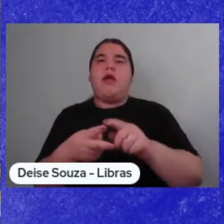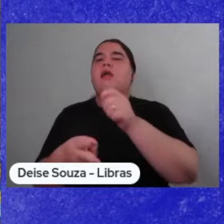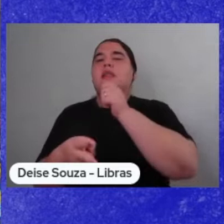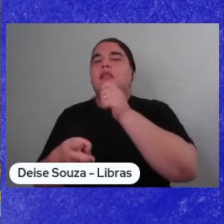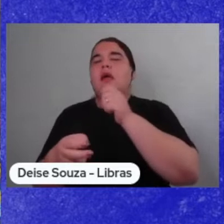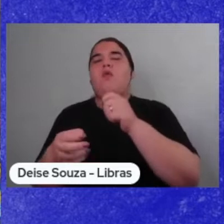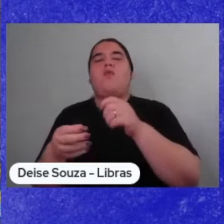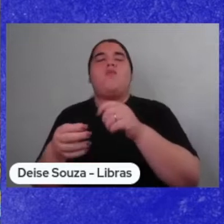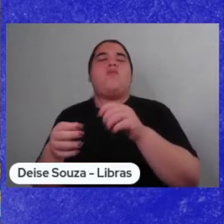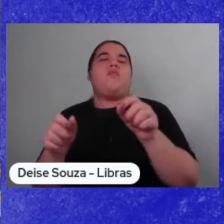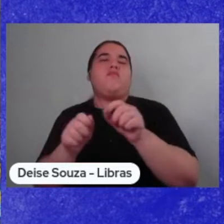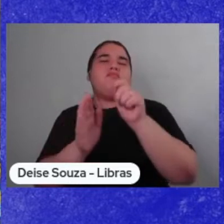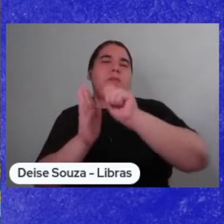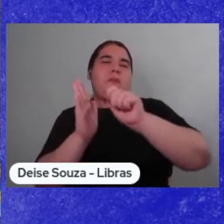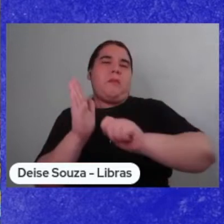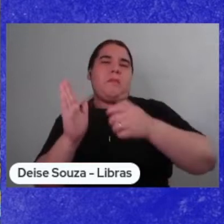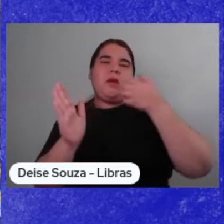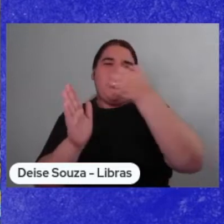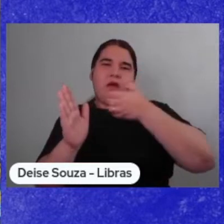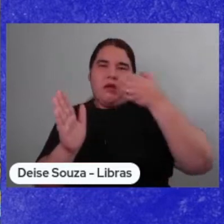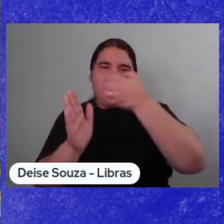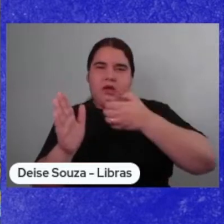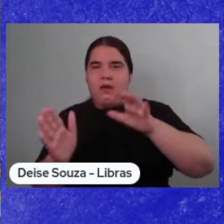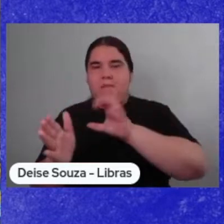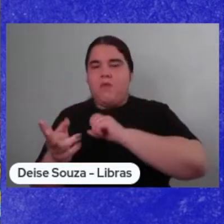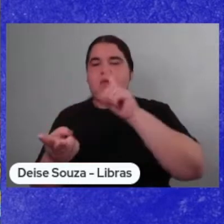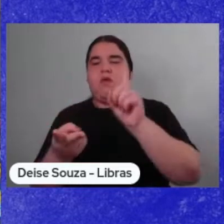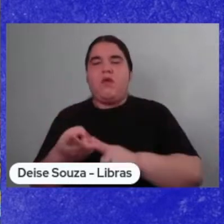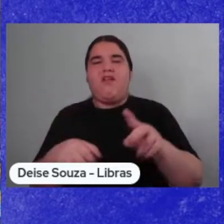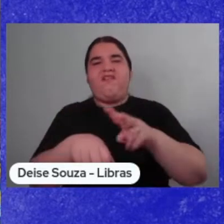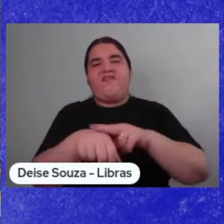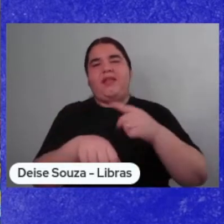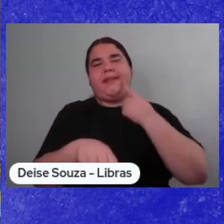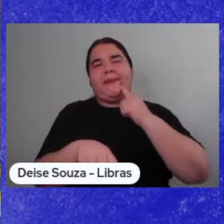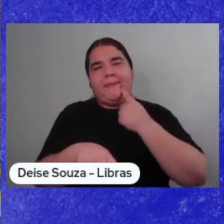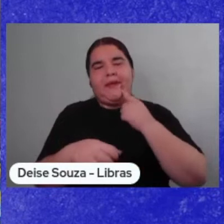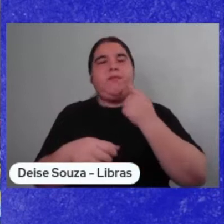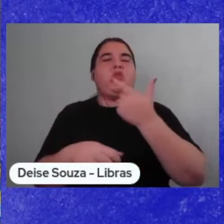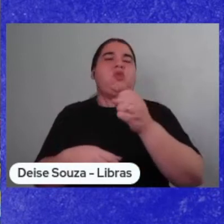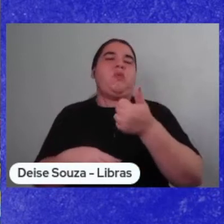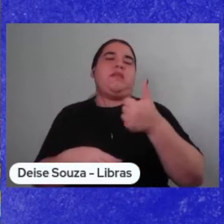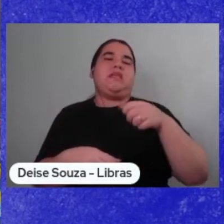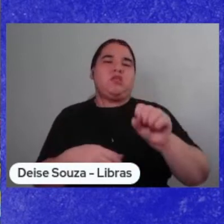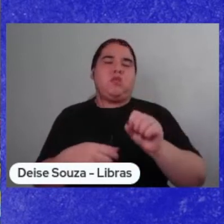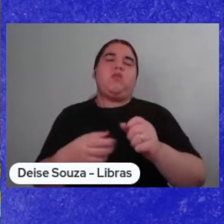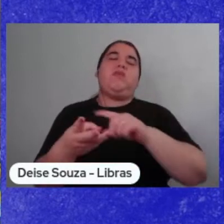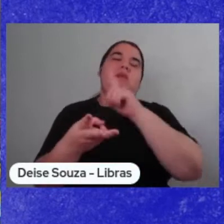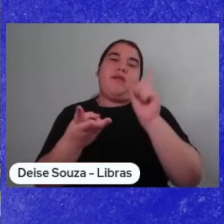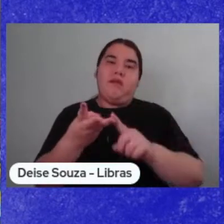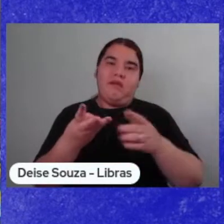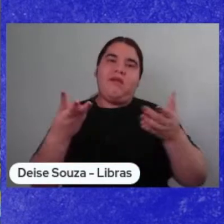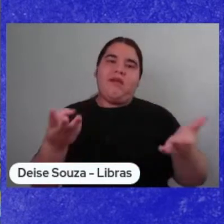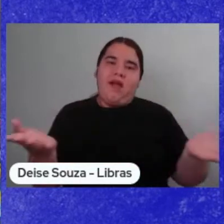de 2015, e Verde Limão, que é de 2018. E aí o Românticos veio nessa trajetória linda, a gente já está circulando